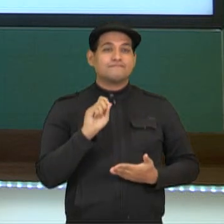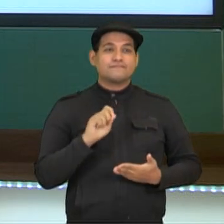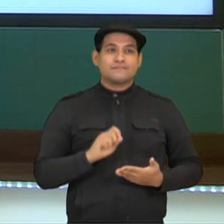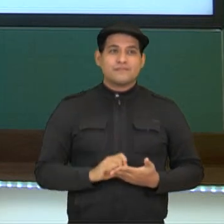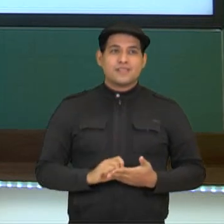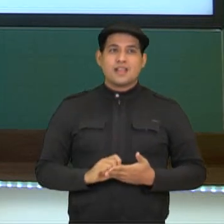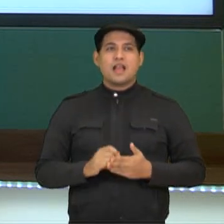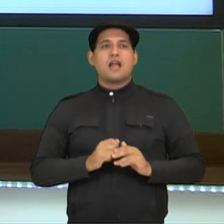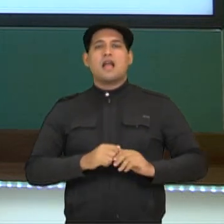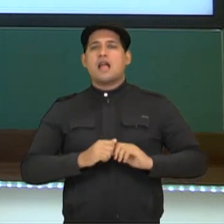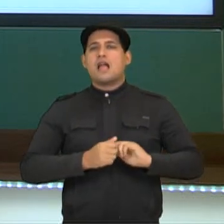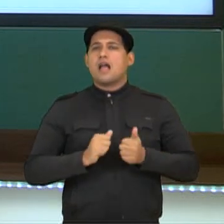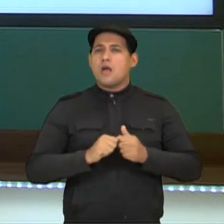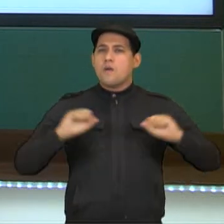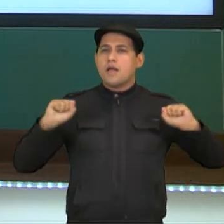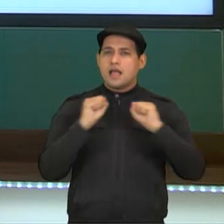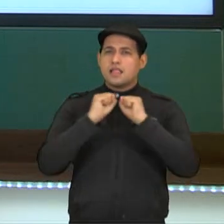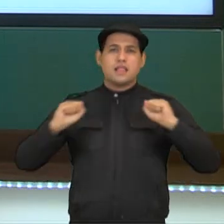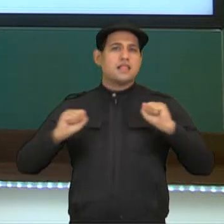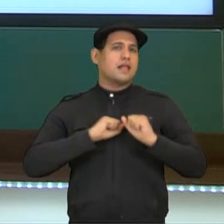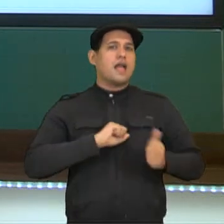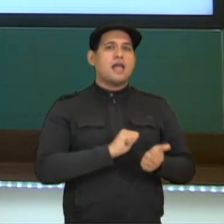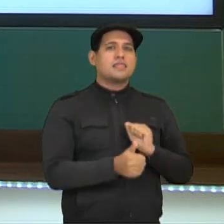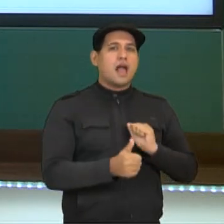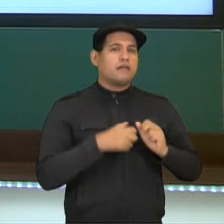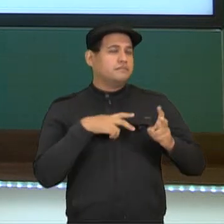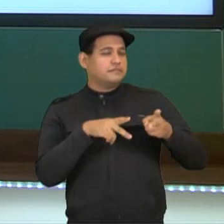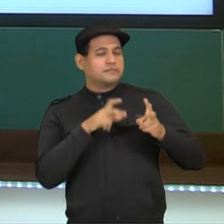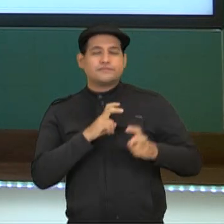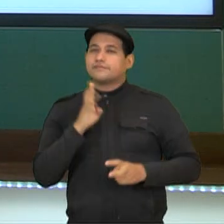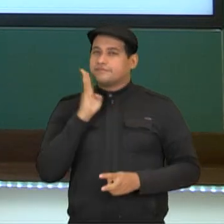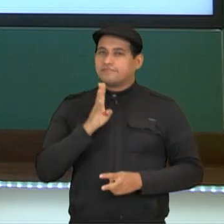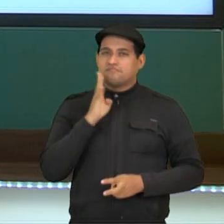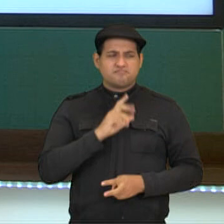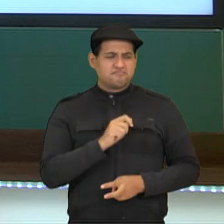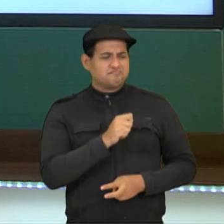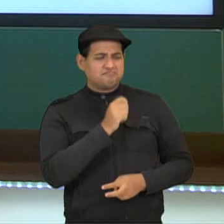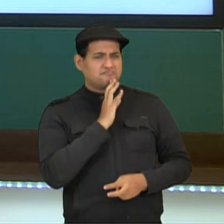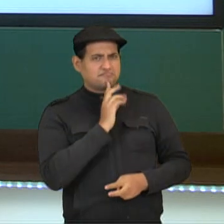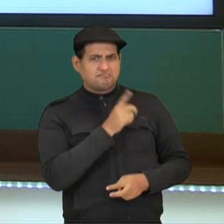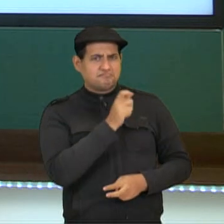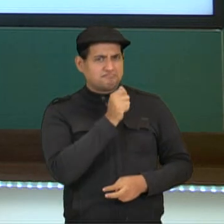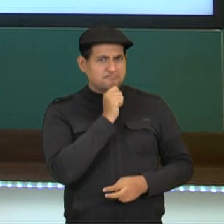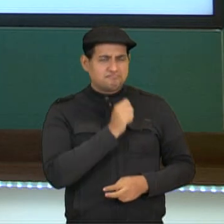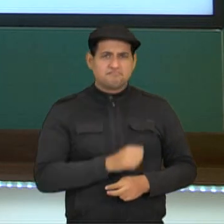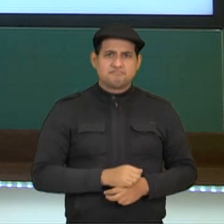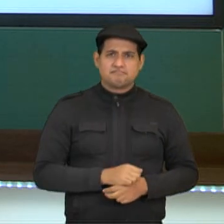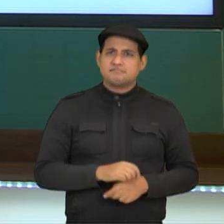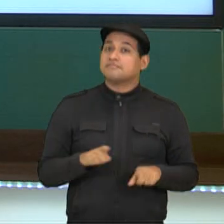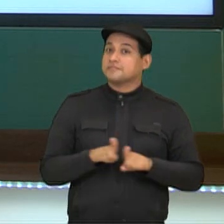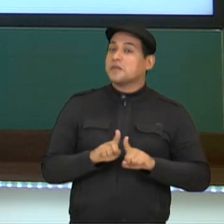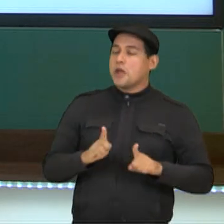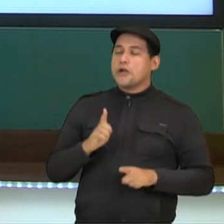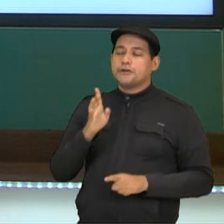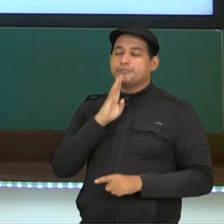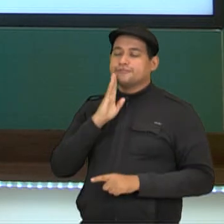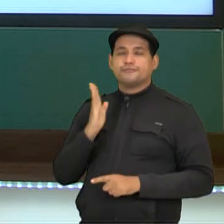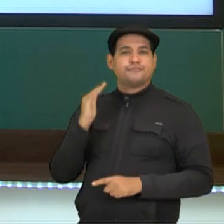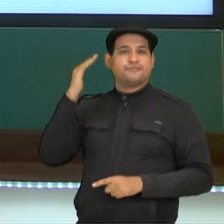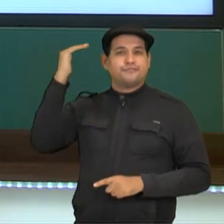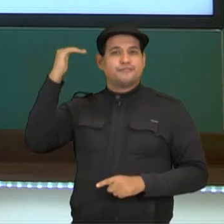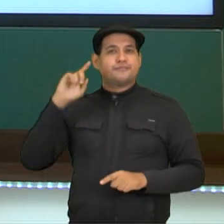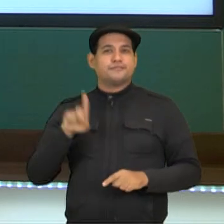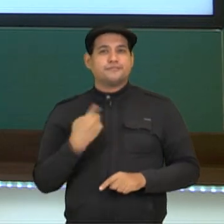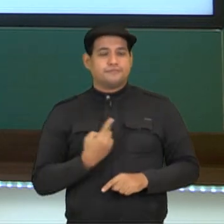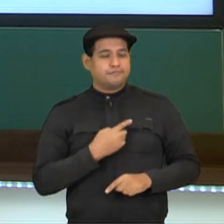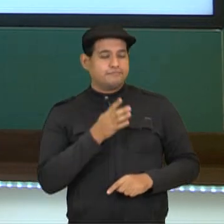atletismo adaptado. Olha que tema interessante, que bacana. Para quem não conhece, principalmente, e para quem conhece, para a gente fortalecer